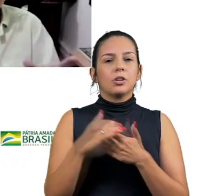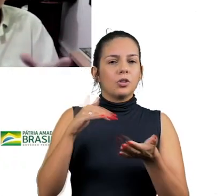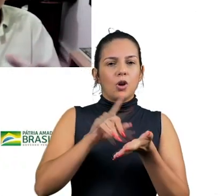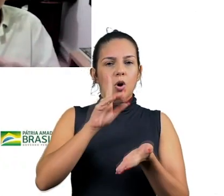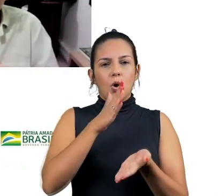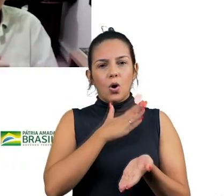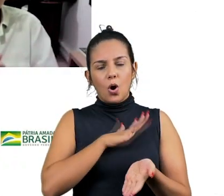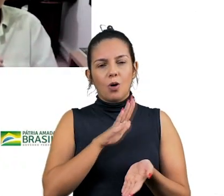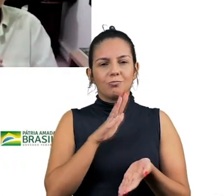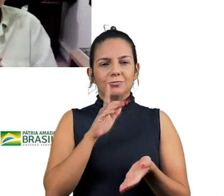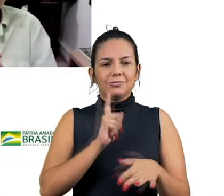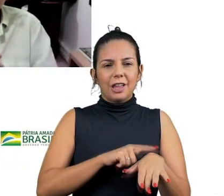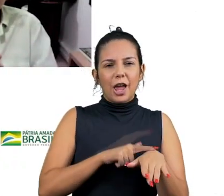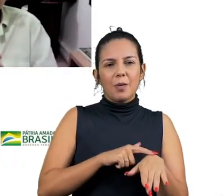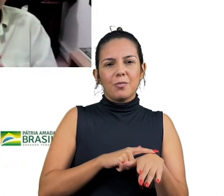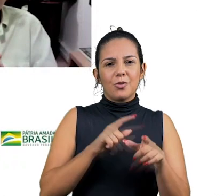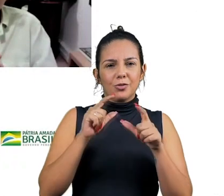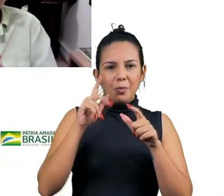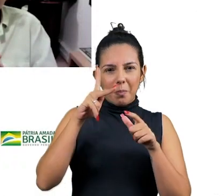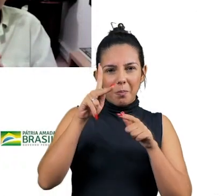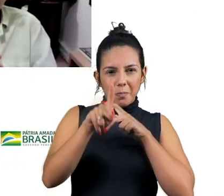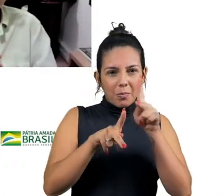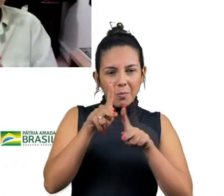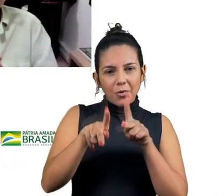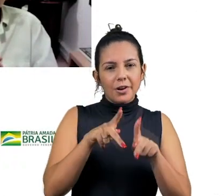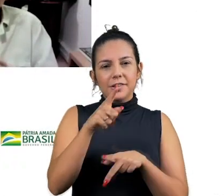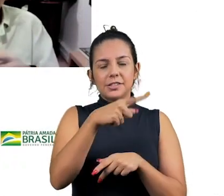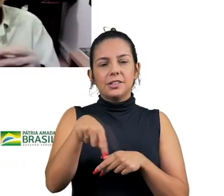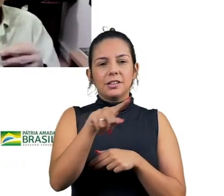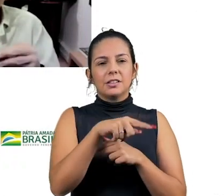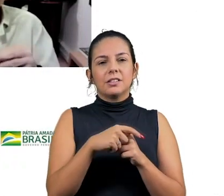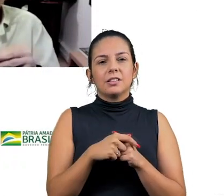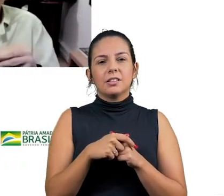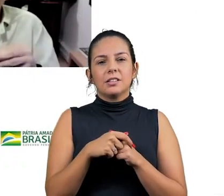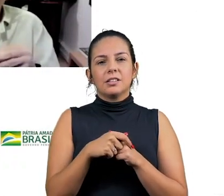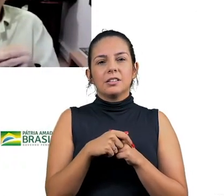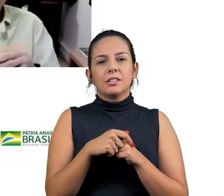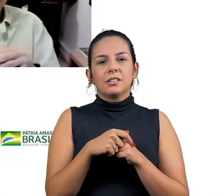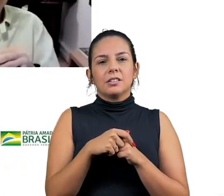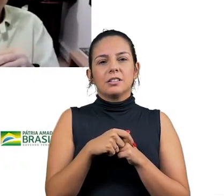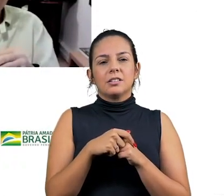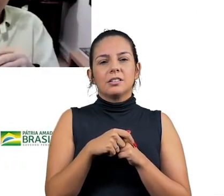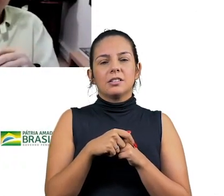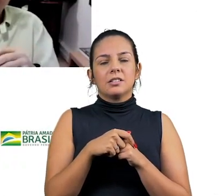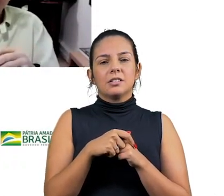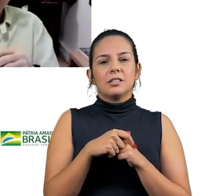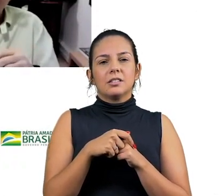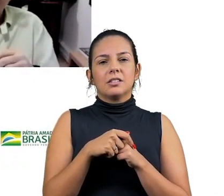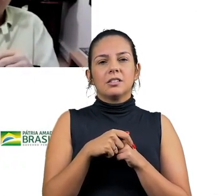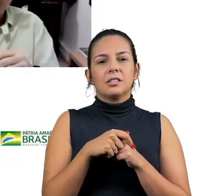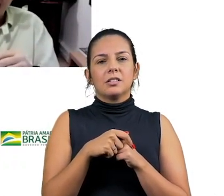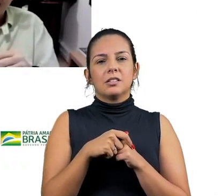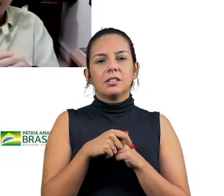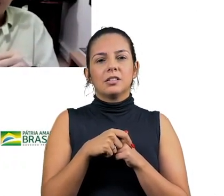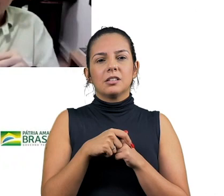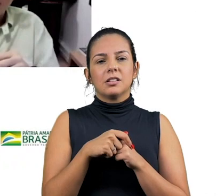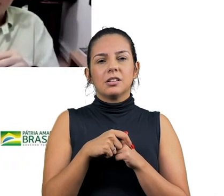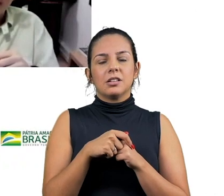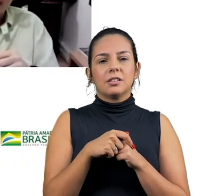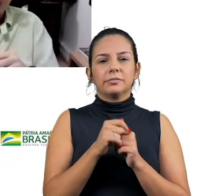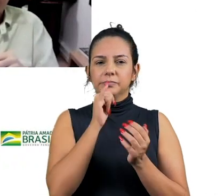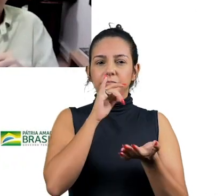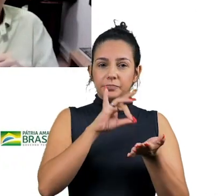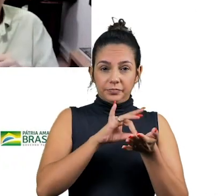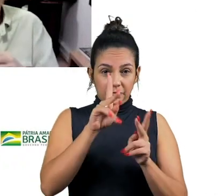gosto muito do termo populista, porque eu acho que Ele não explica muito, né? Não, pois é, porque, na verdade, quer dizer,